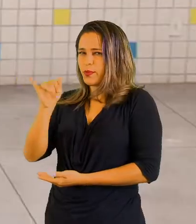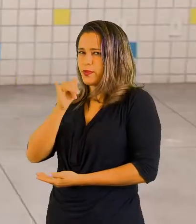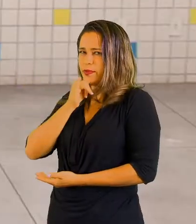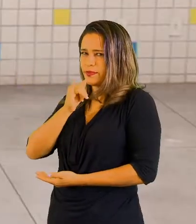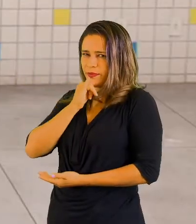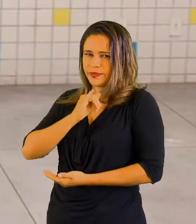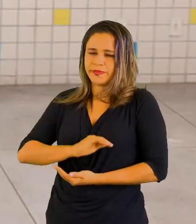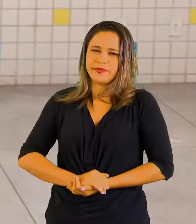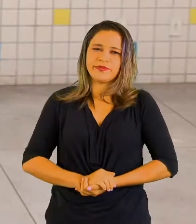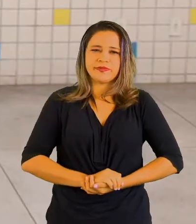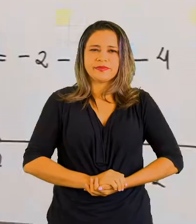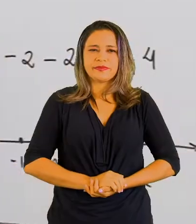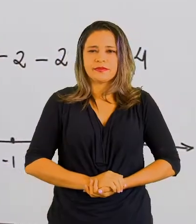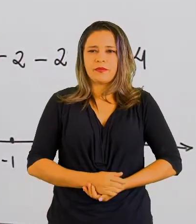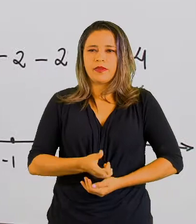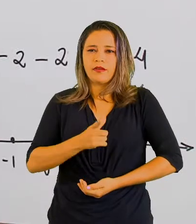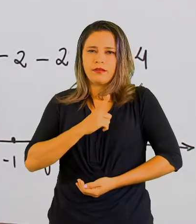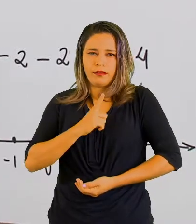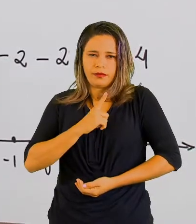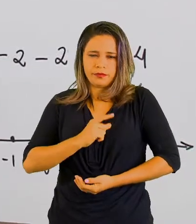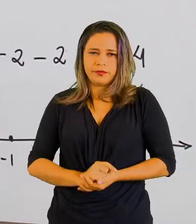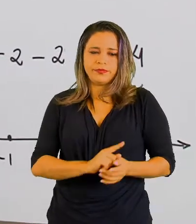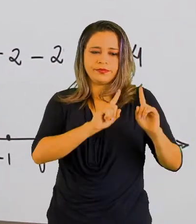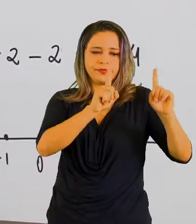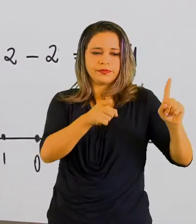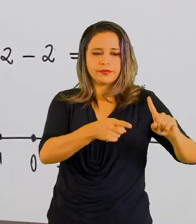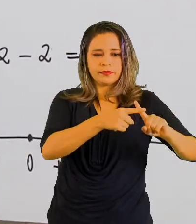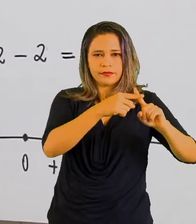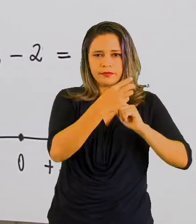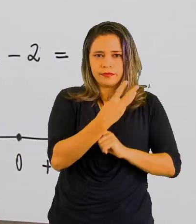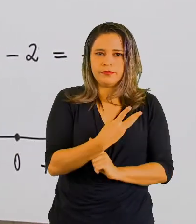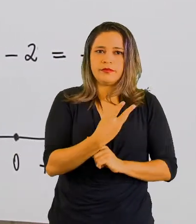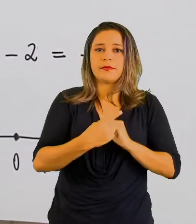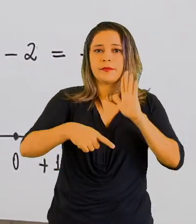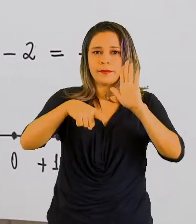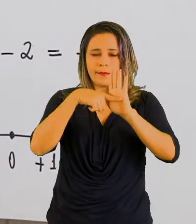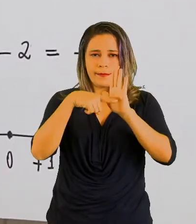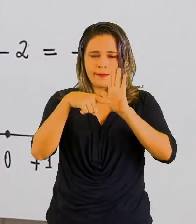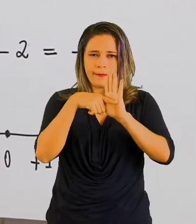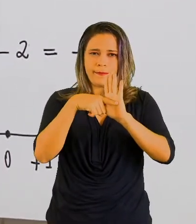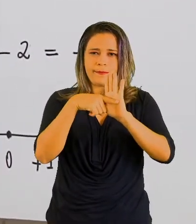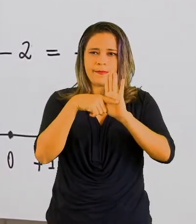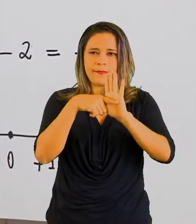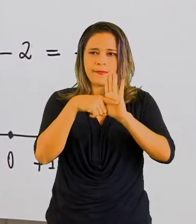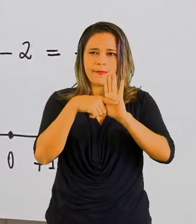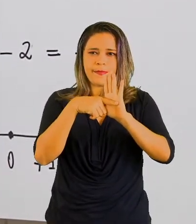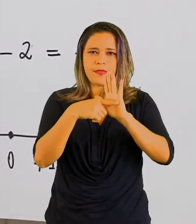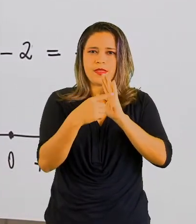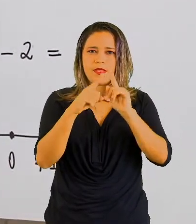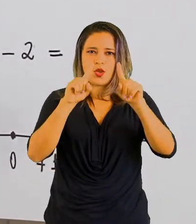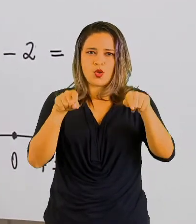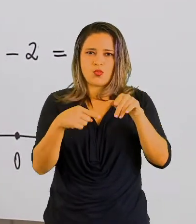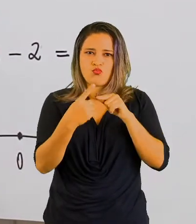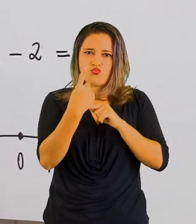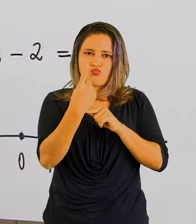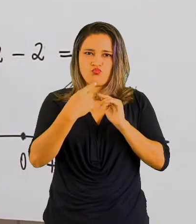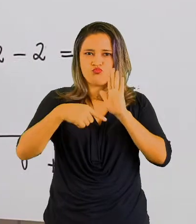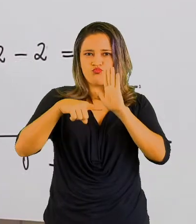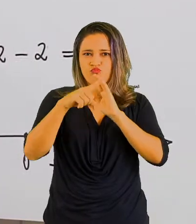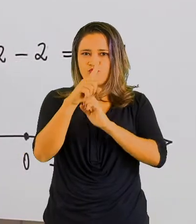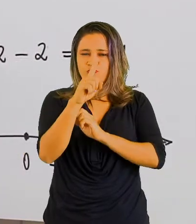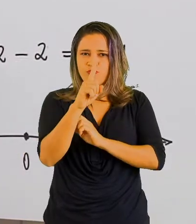Eu tenho aqui 3 positivo menos um negativo,